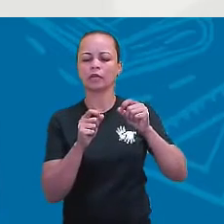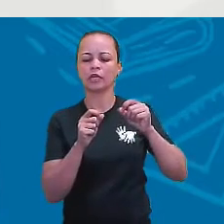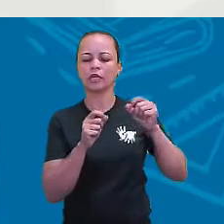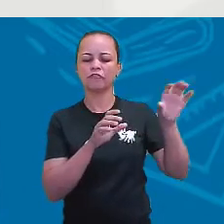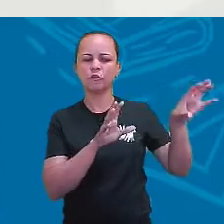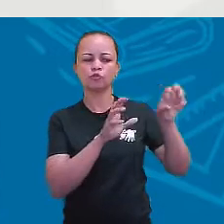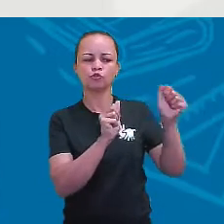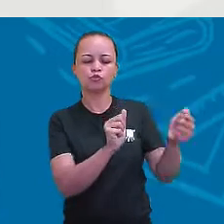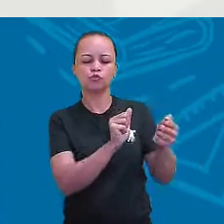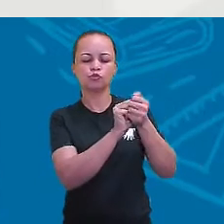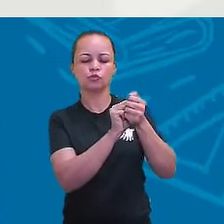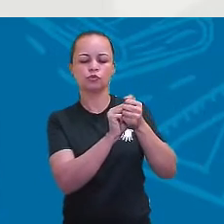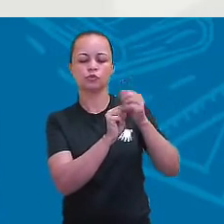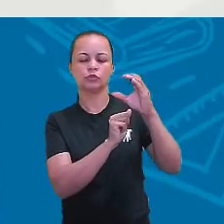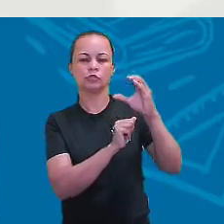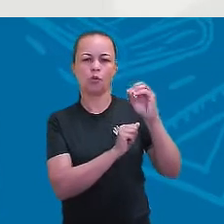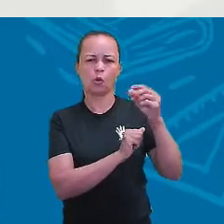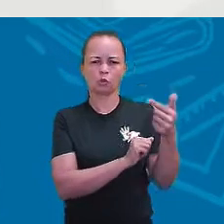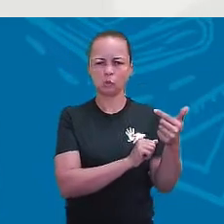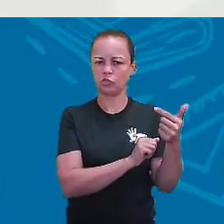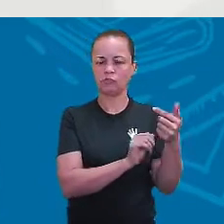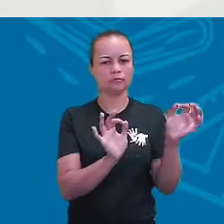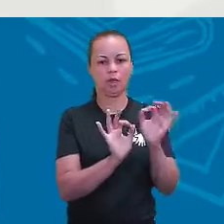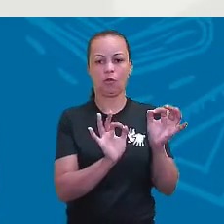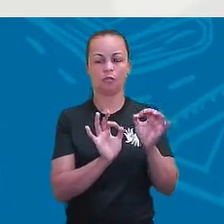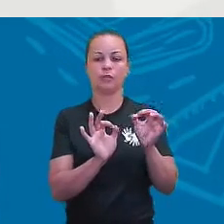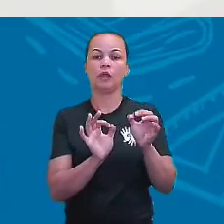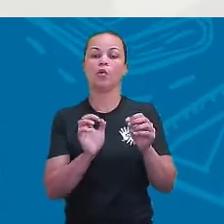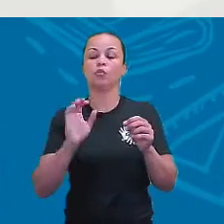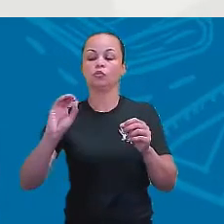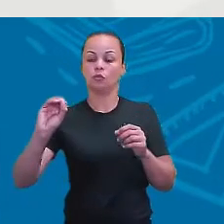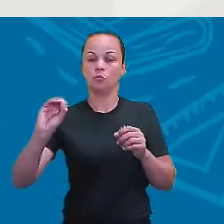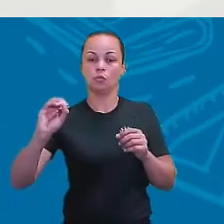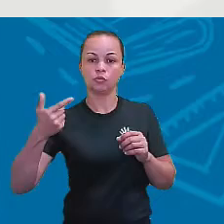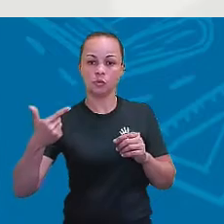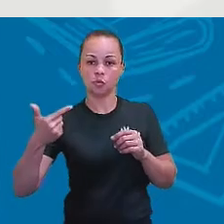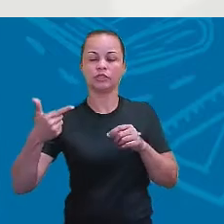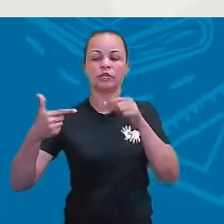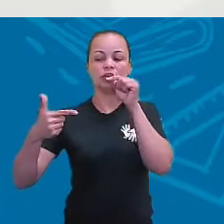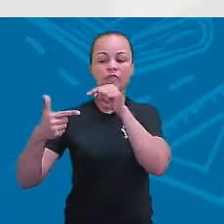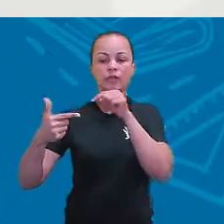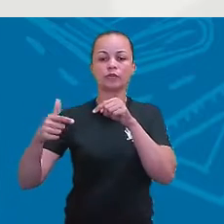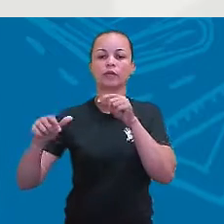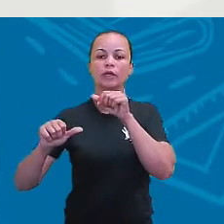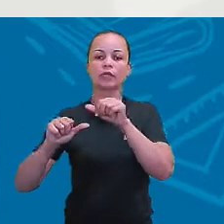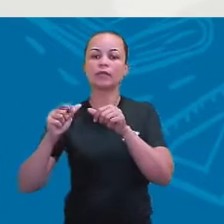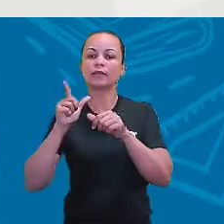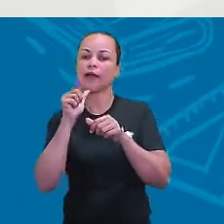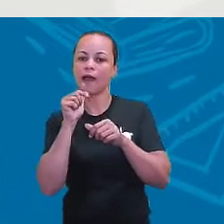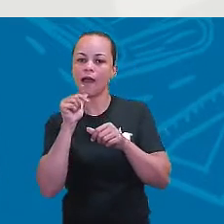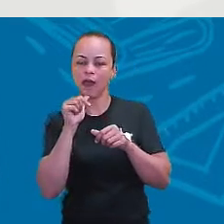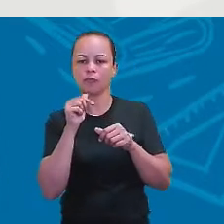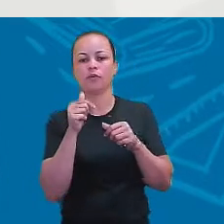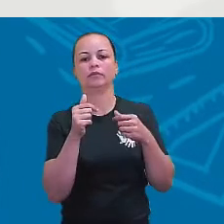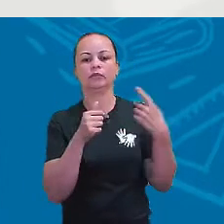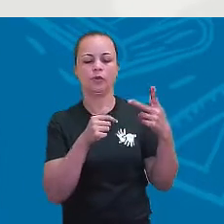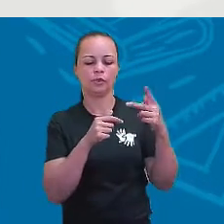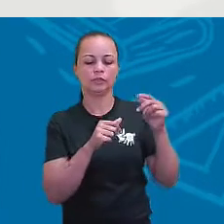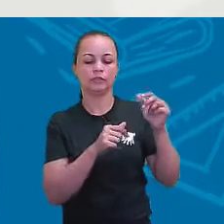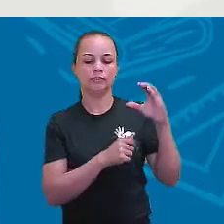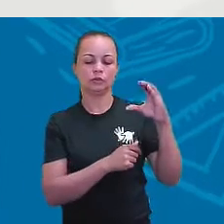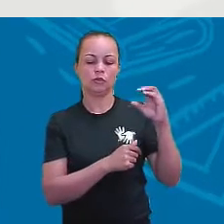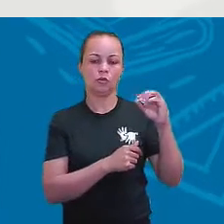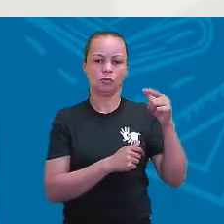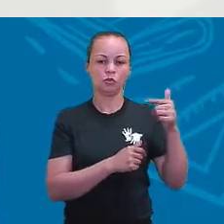Não, esse oxigênio ele vem da água, tá? Então, se liga que nesse todo esse processo fotossintético existem outros elementos envolvidos, né, que estão